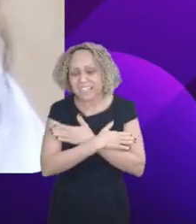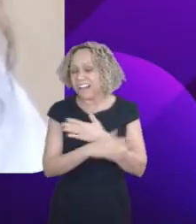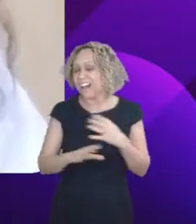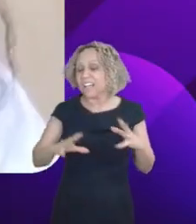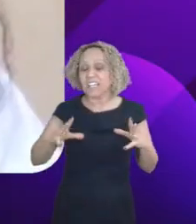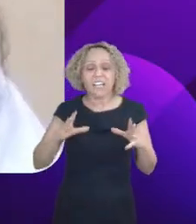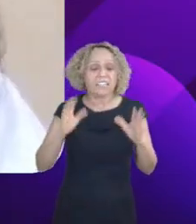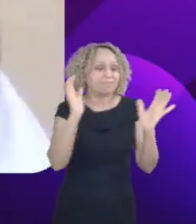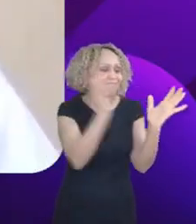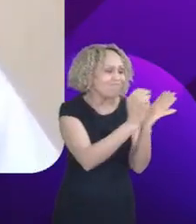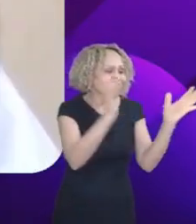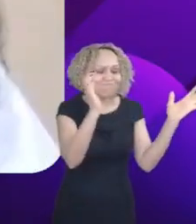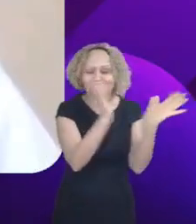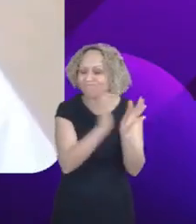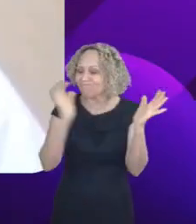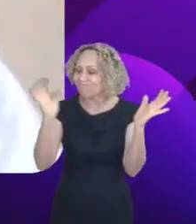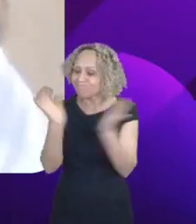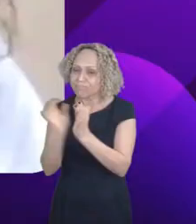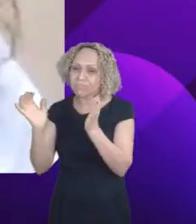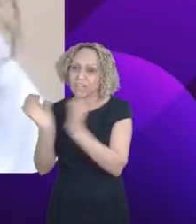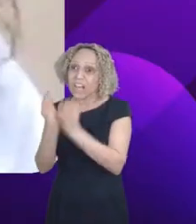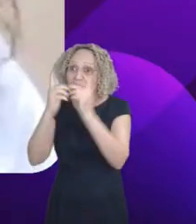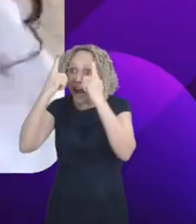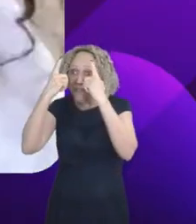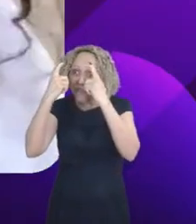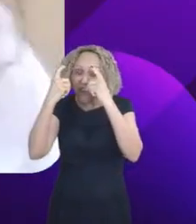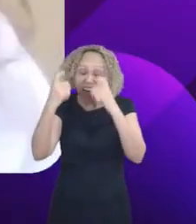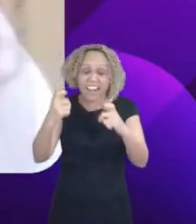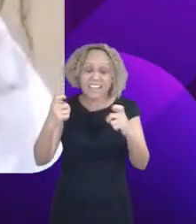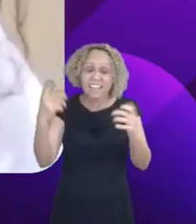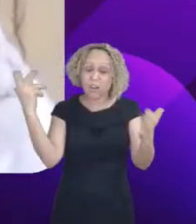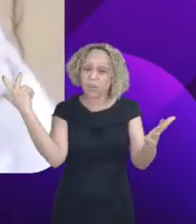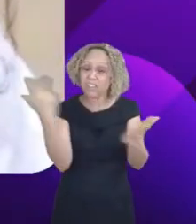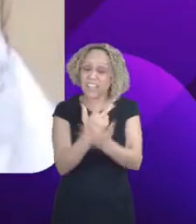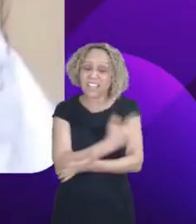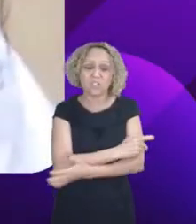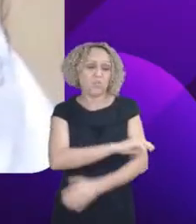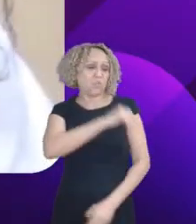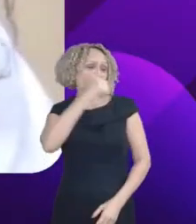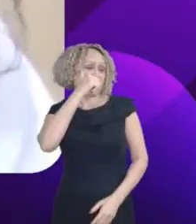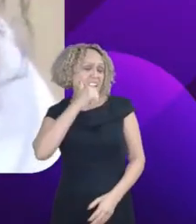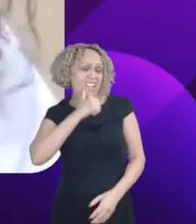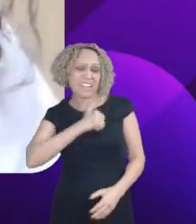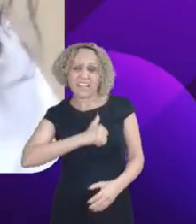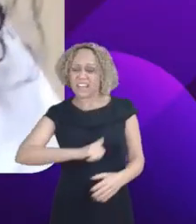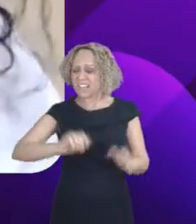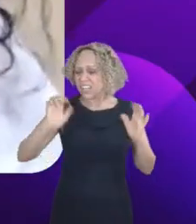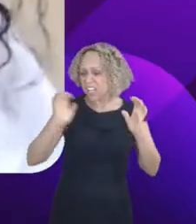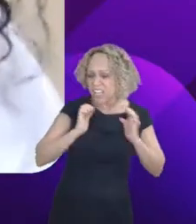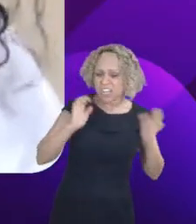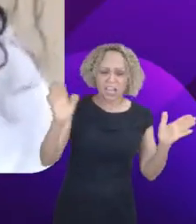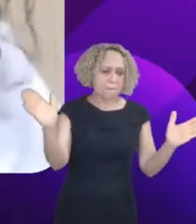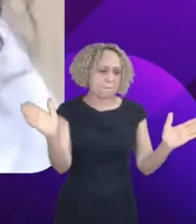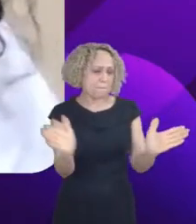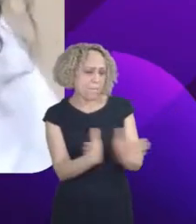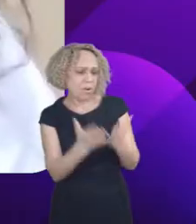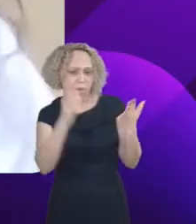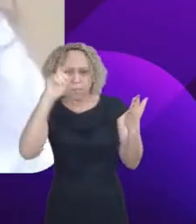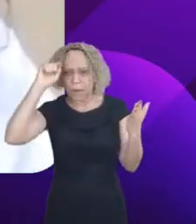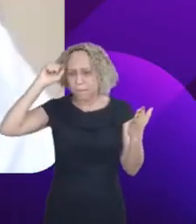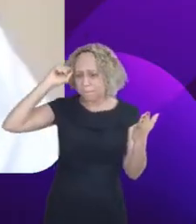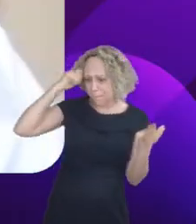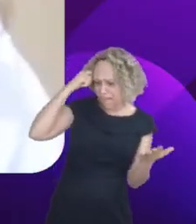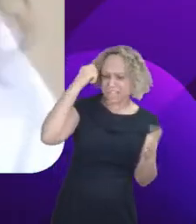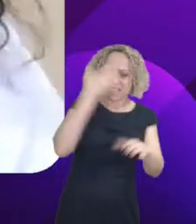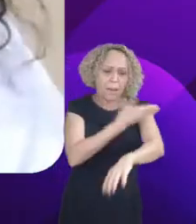problema social, como disse, que atinge a todas nós, indistintamente. Entretanto, nós não podemos parar de pensar e pautar